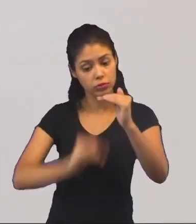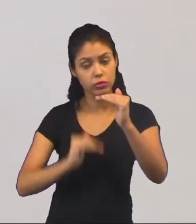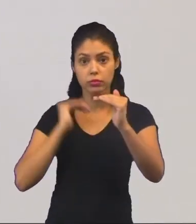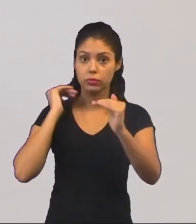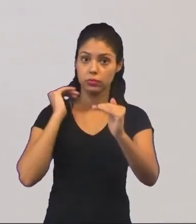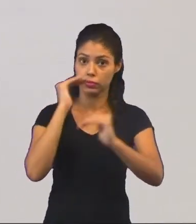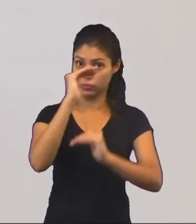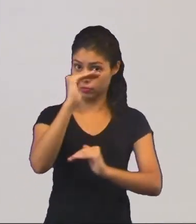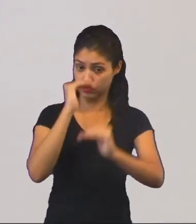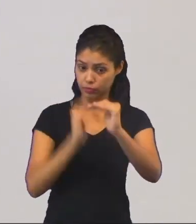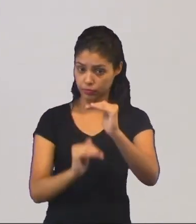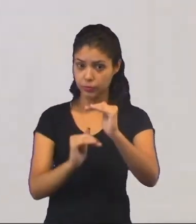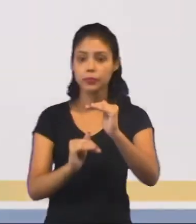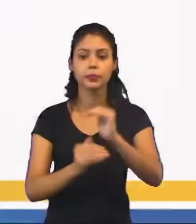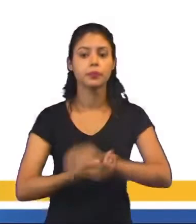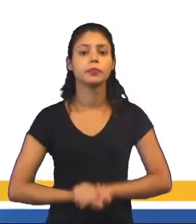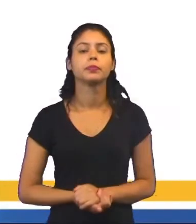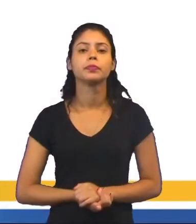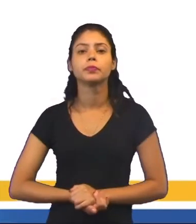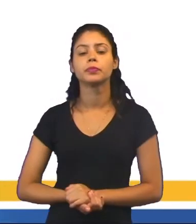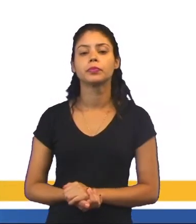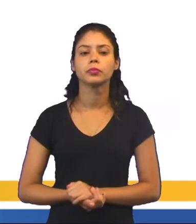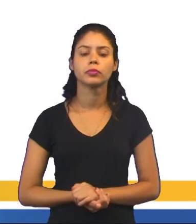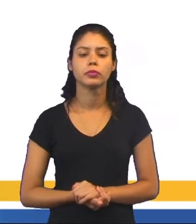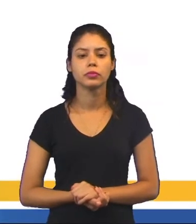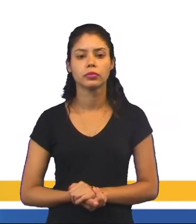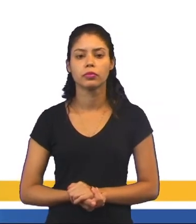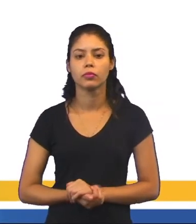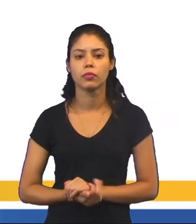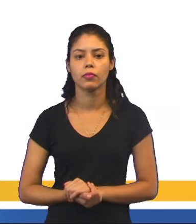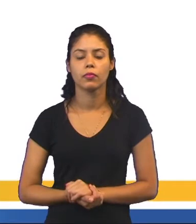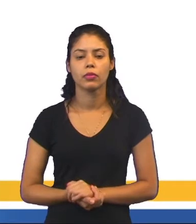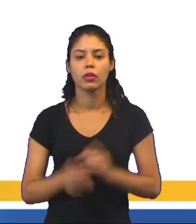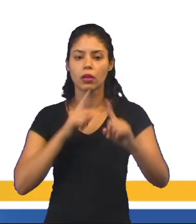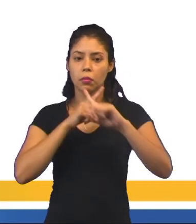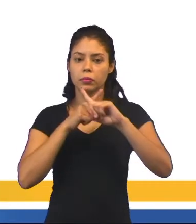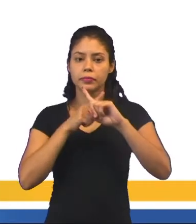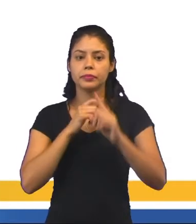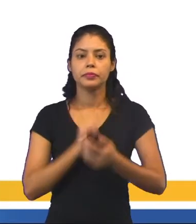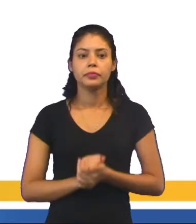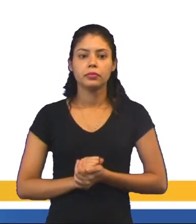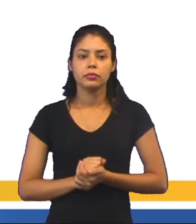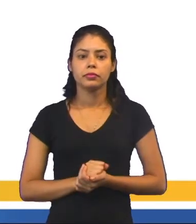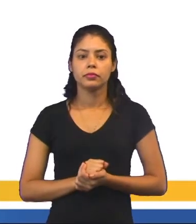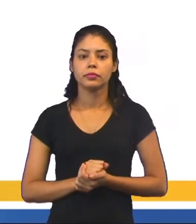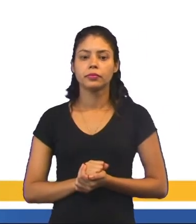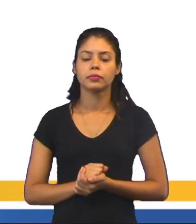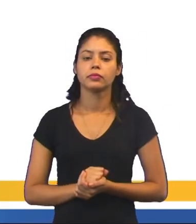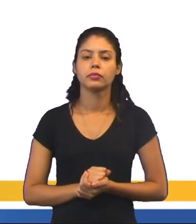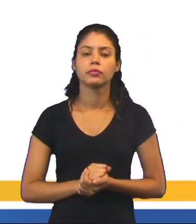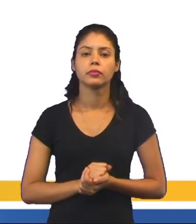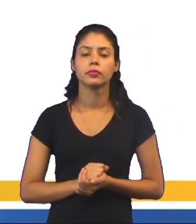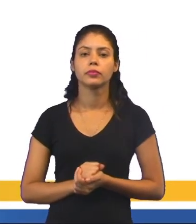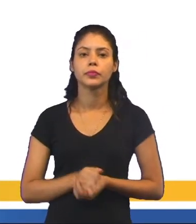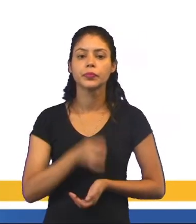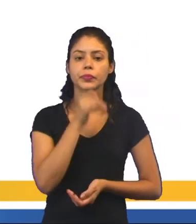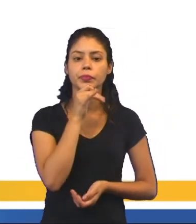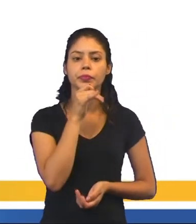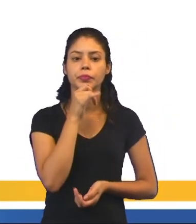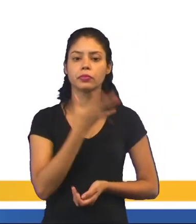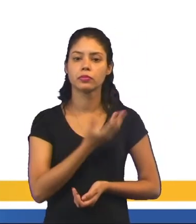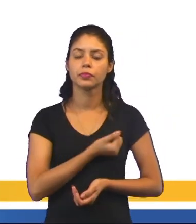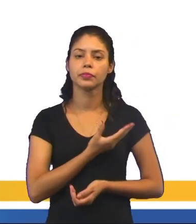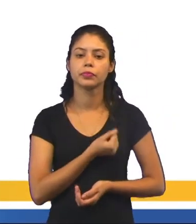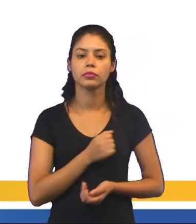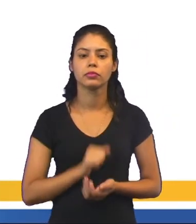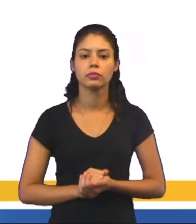baixo, tá? Então vamos lá. Estou multiplicando aí. Nós temos aí, se fosse colocar um exemplo com o